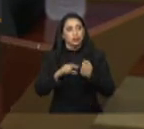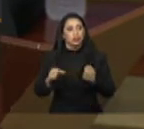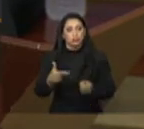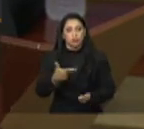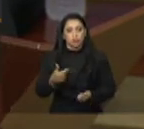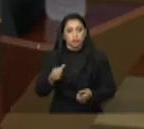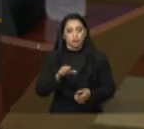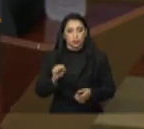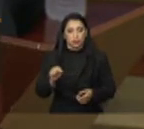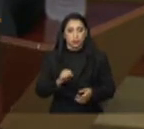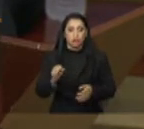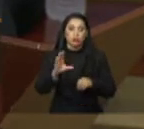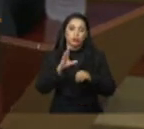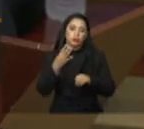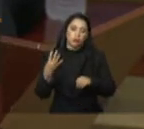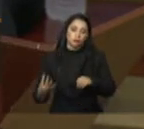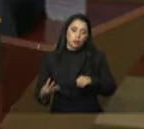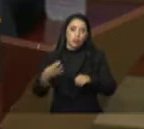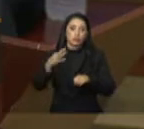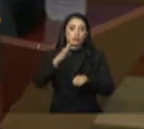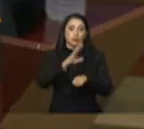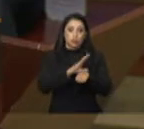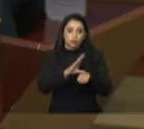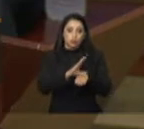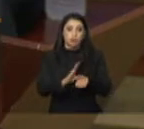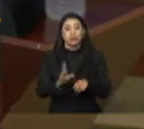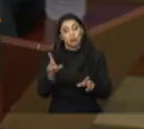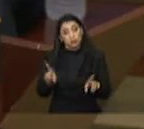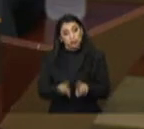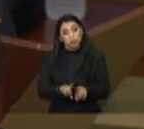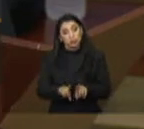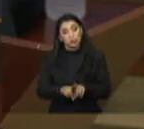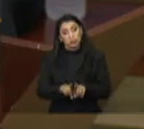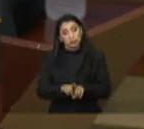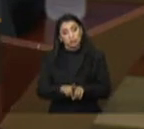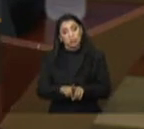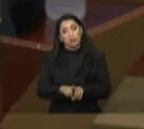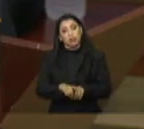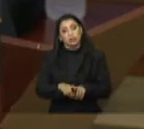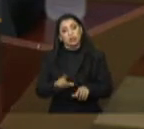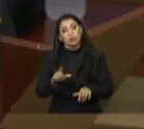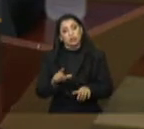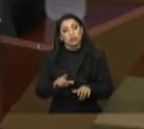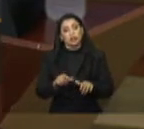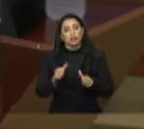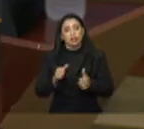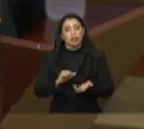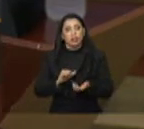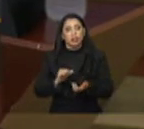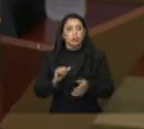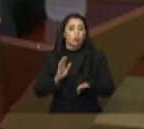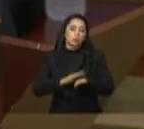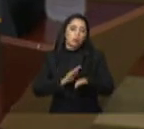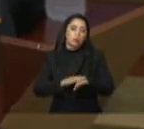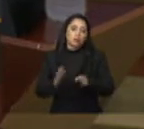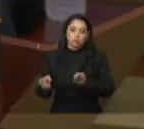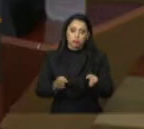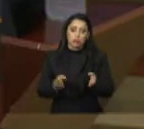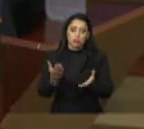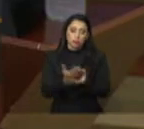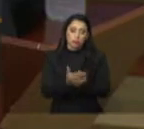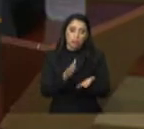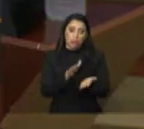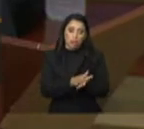um e quatro da Constituição podendo se adotar ainda medidas alternativas a depender das circunstâncias do caso concreto